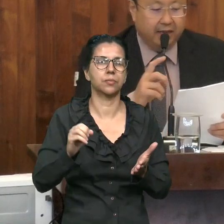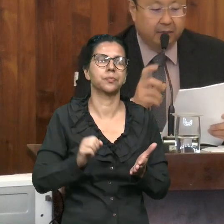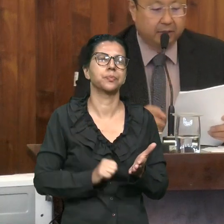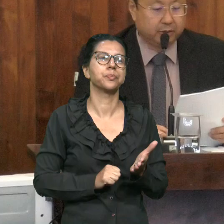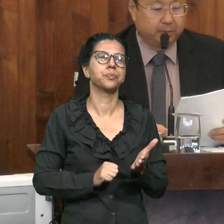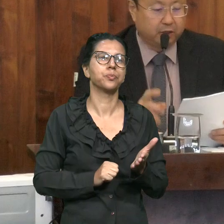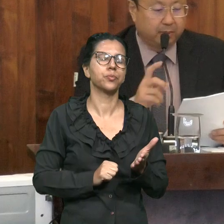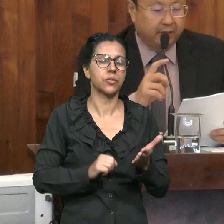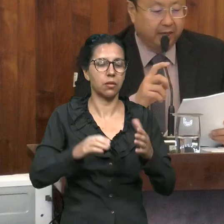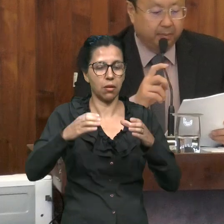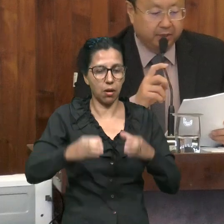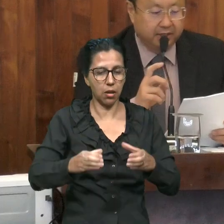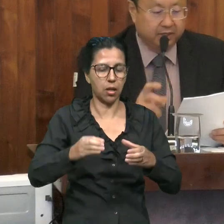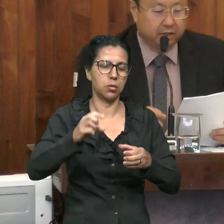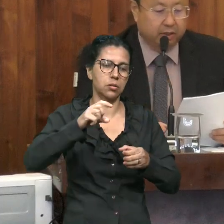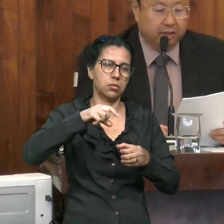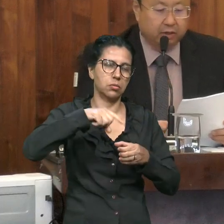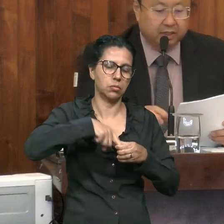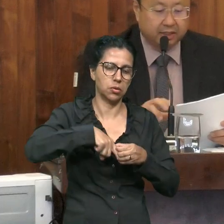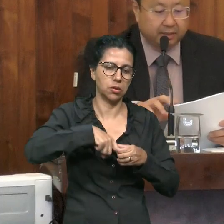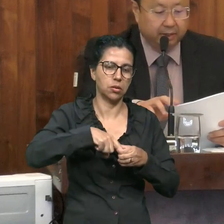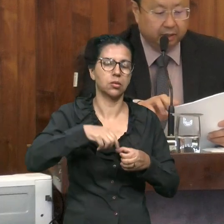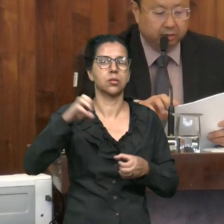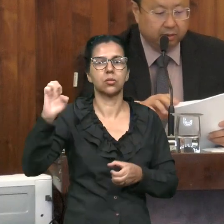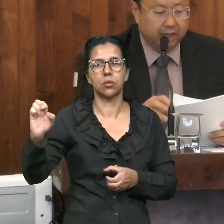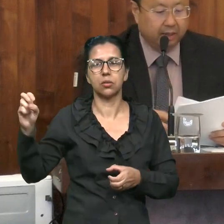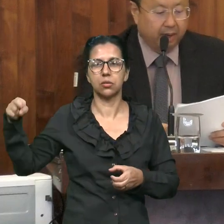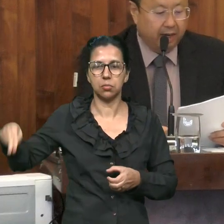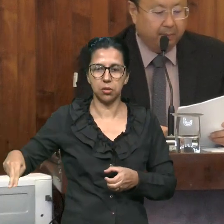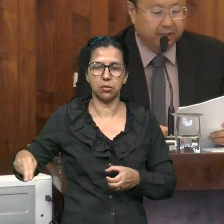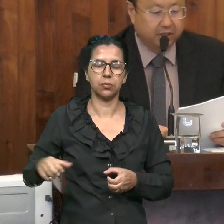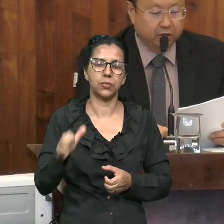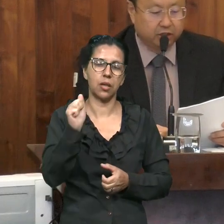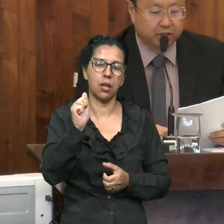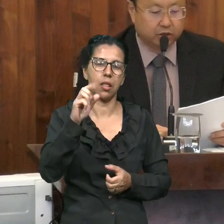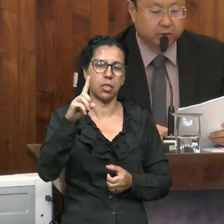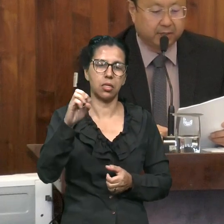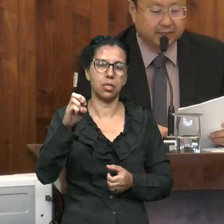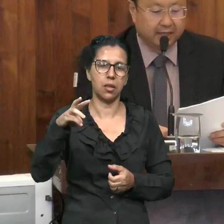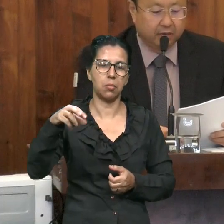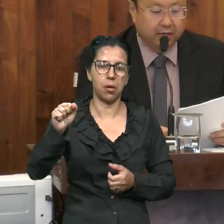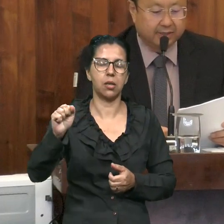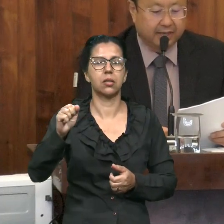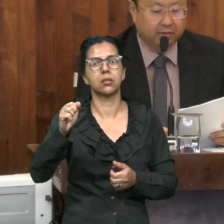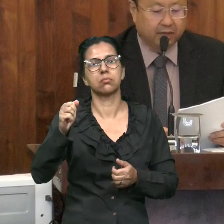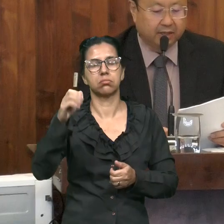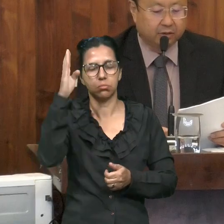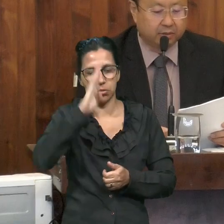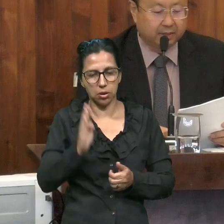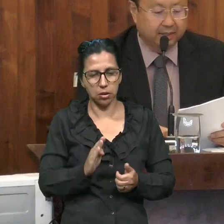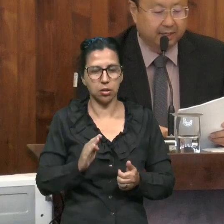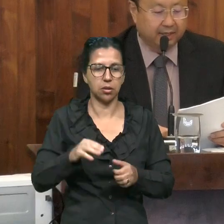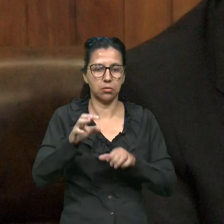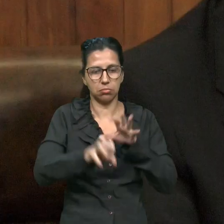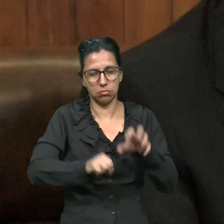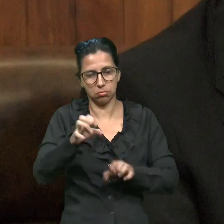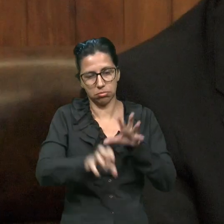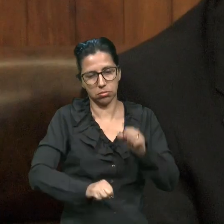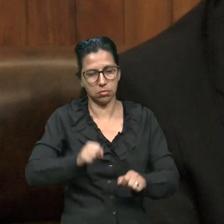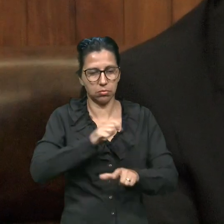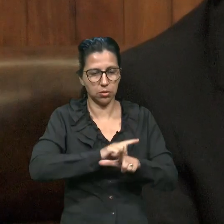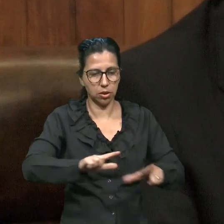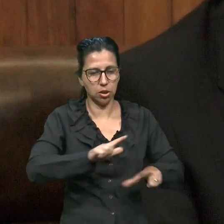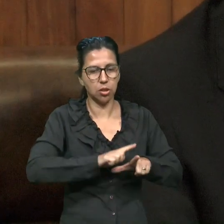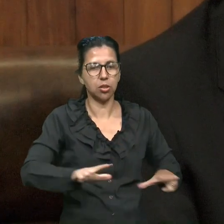2160/2023, à Câmara Municipal de Marília, presidente Eduardo Duarte Nascimento, Ademar Aparecido de Jesus, brasileiro, casado, catador de materiais